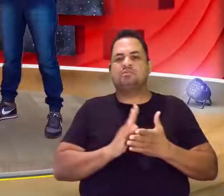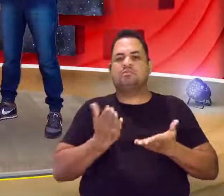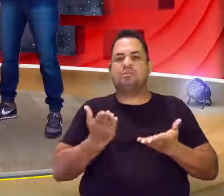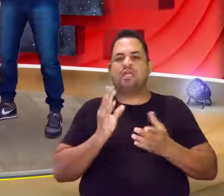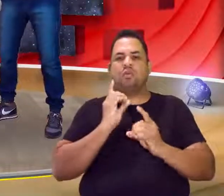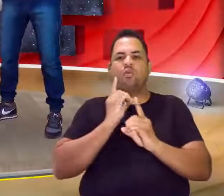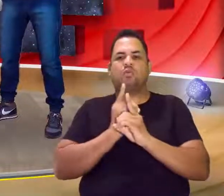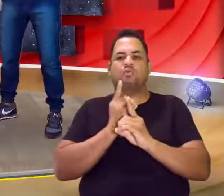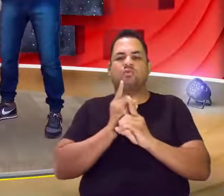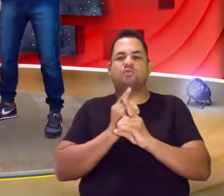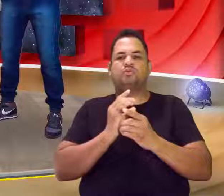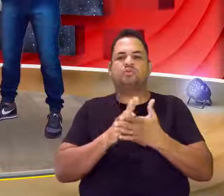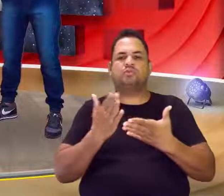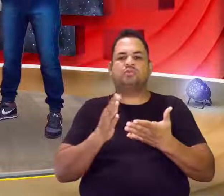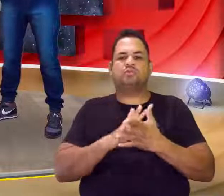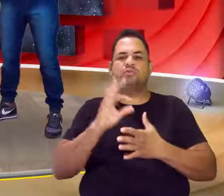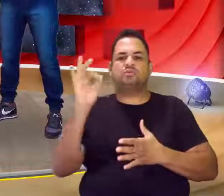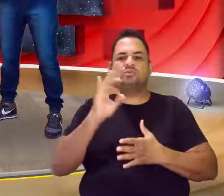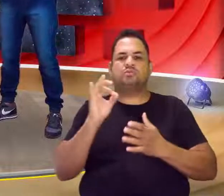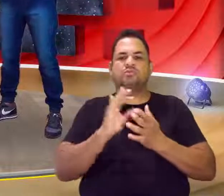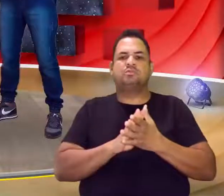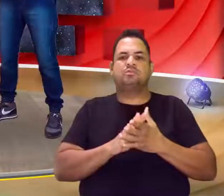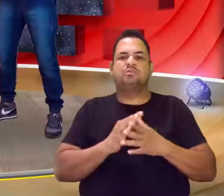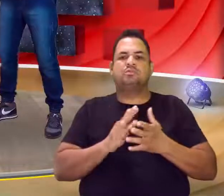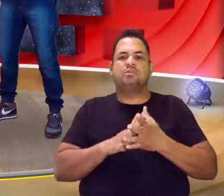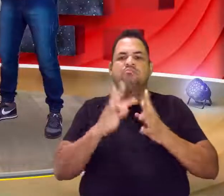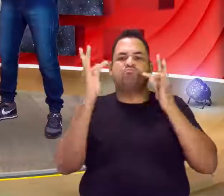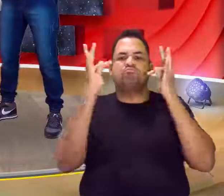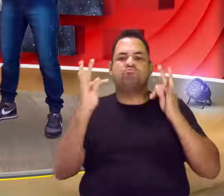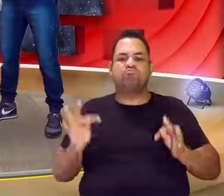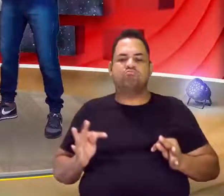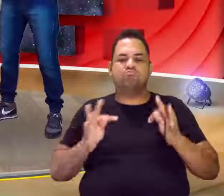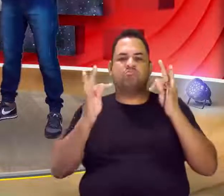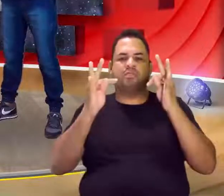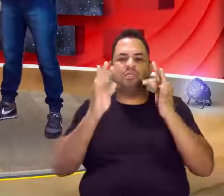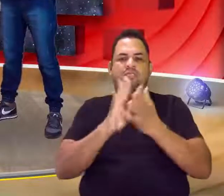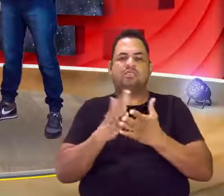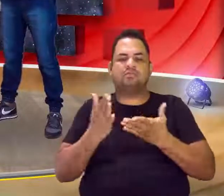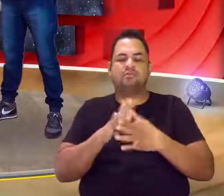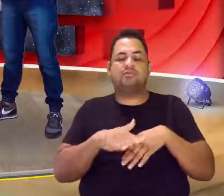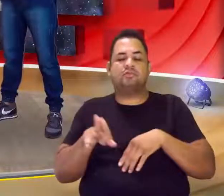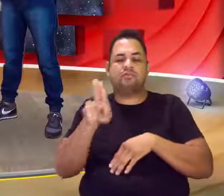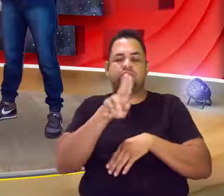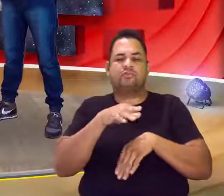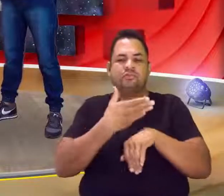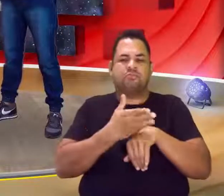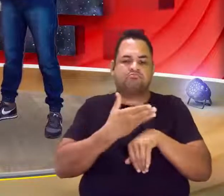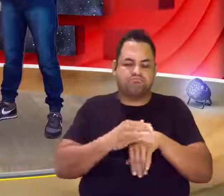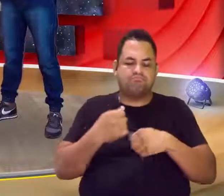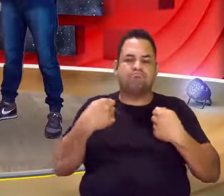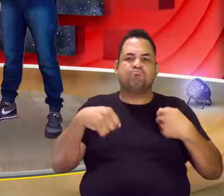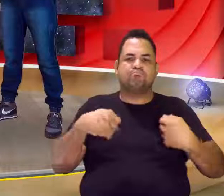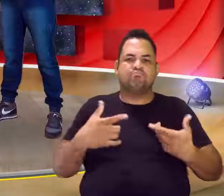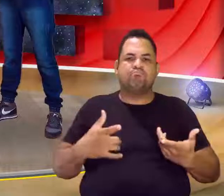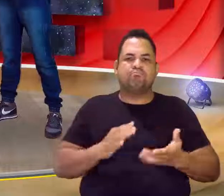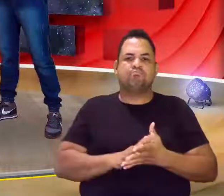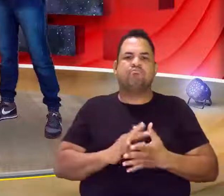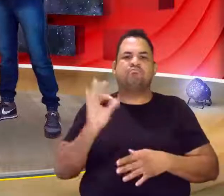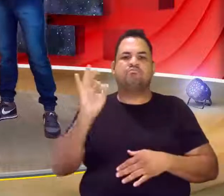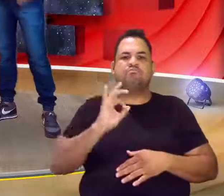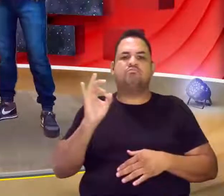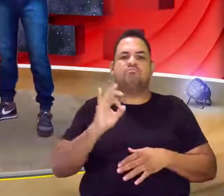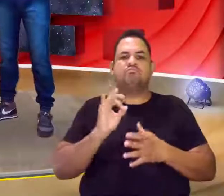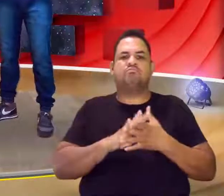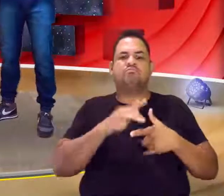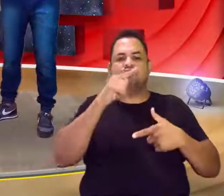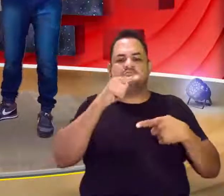porcentagem. São técnicas que você vai adquirindo com o treino, com a prática. Tem que treinar. Toda vez que falar em porcentagem